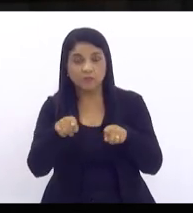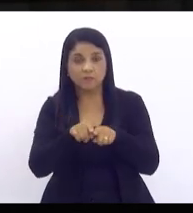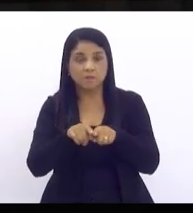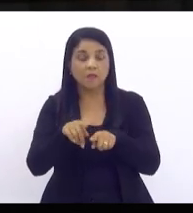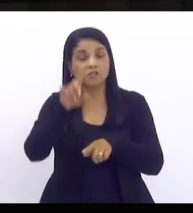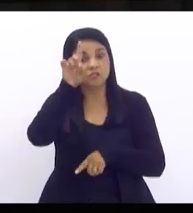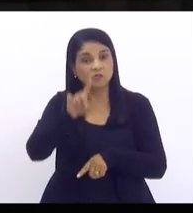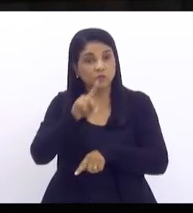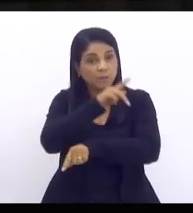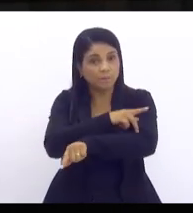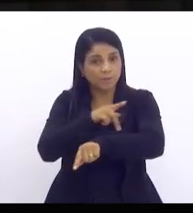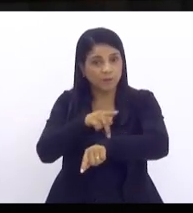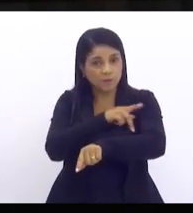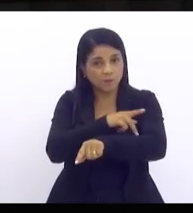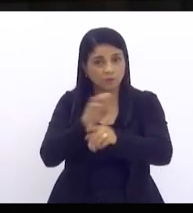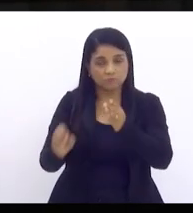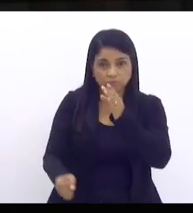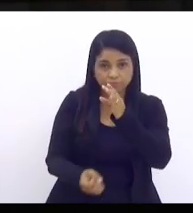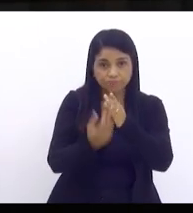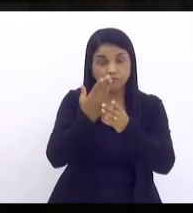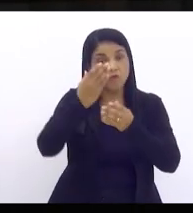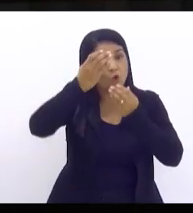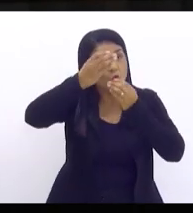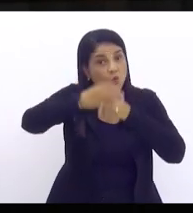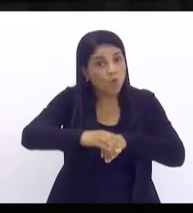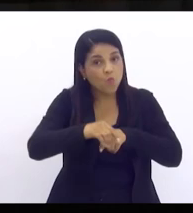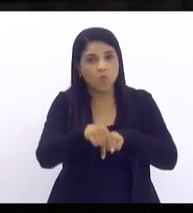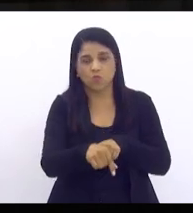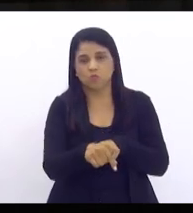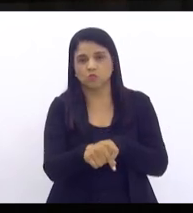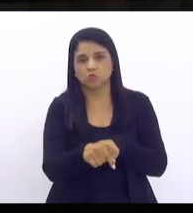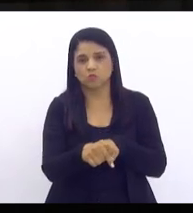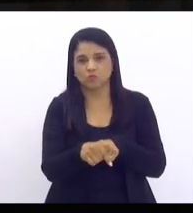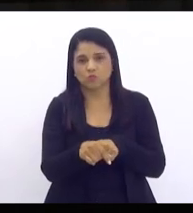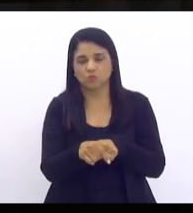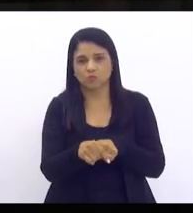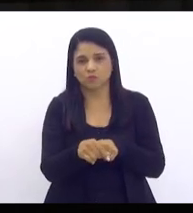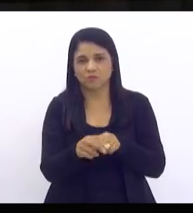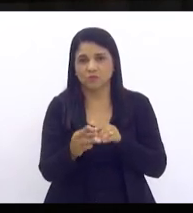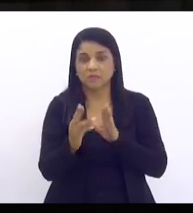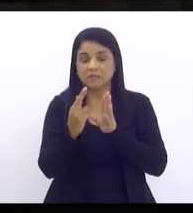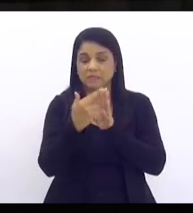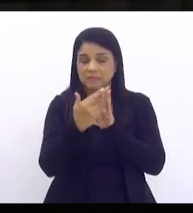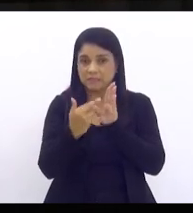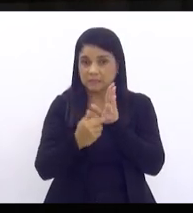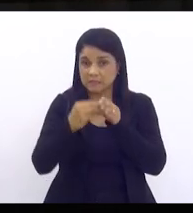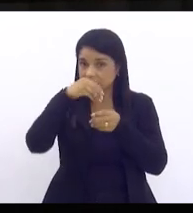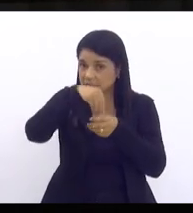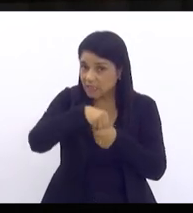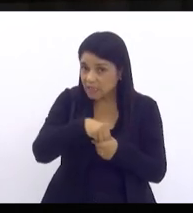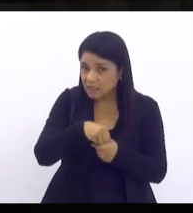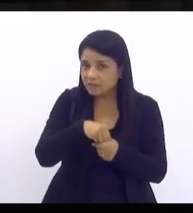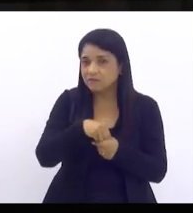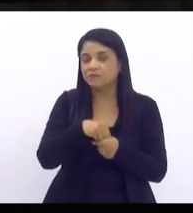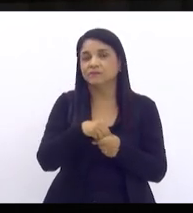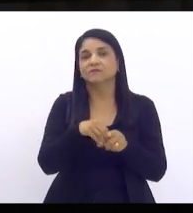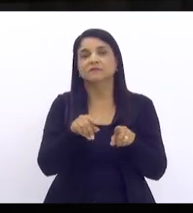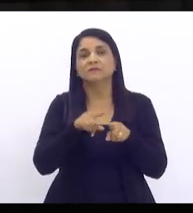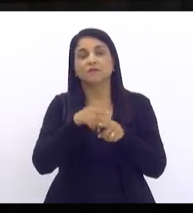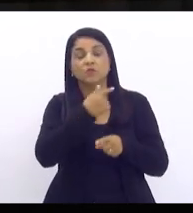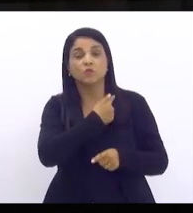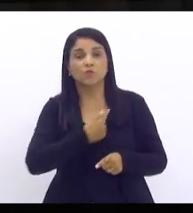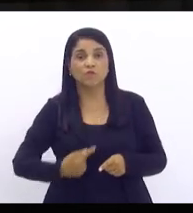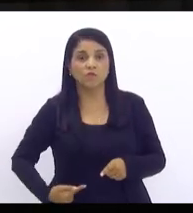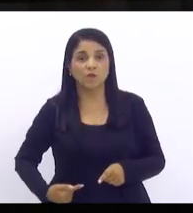pedagógico foi instituído por meio de um concurso de mobilidade interna e normatizada no governo de